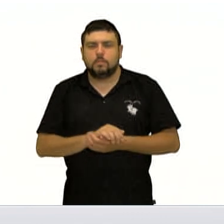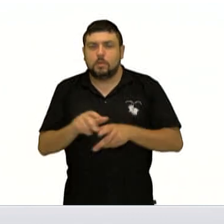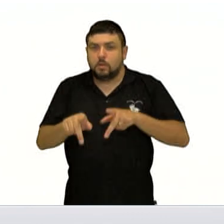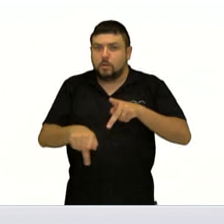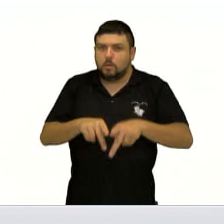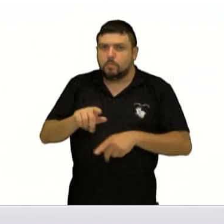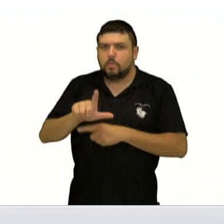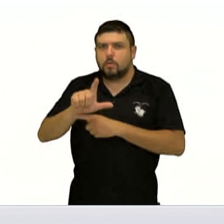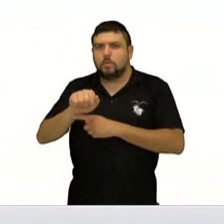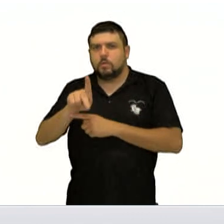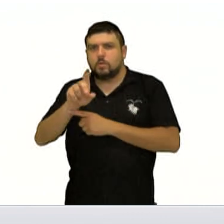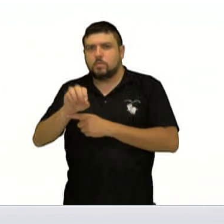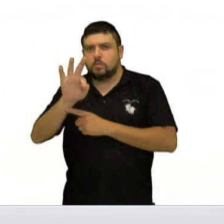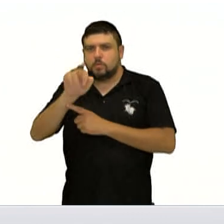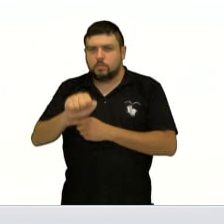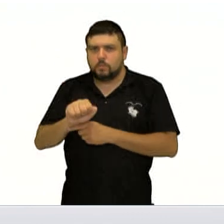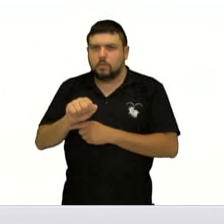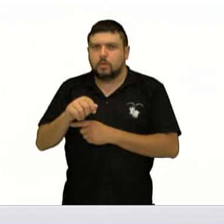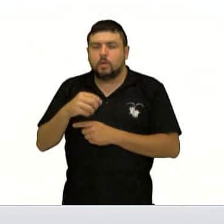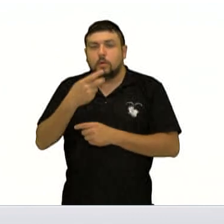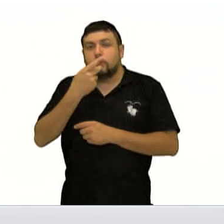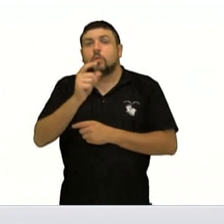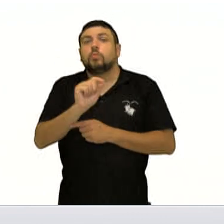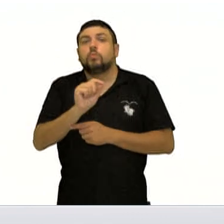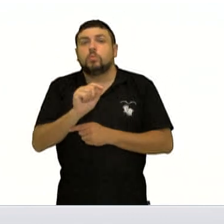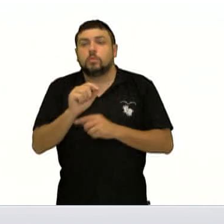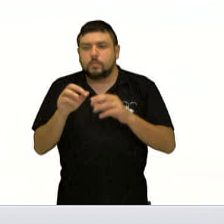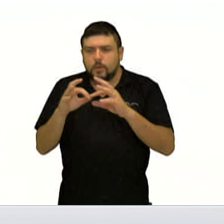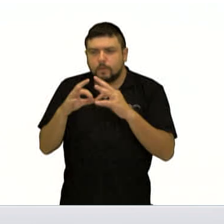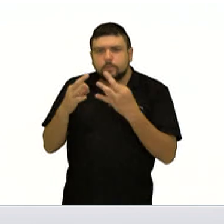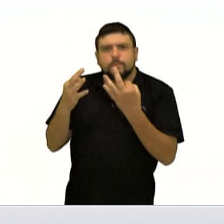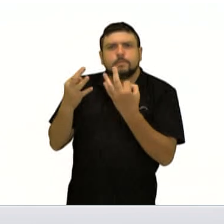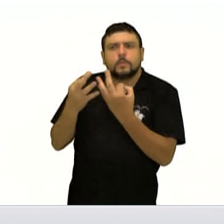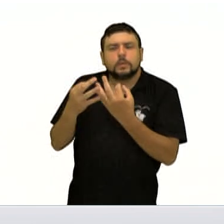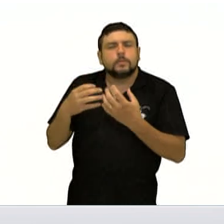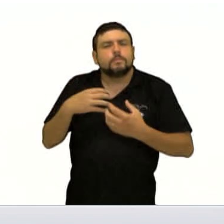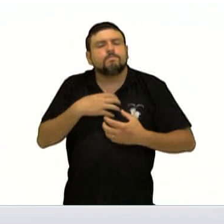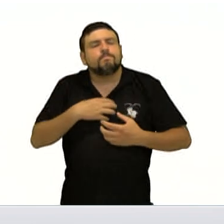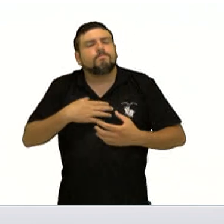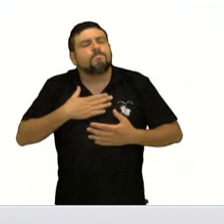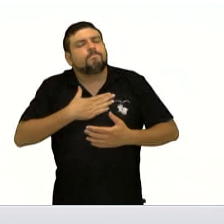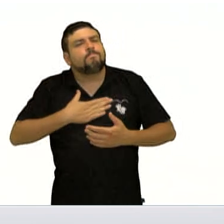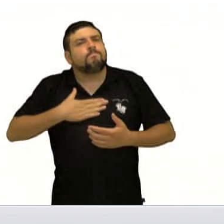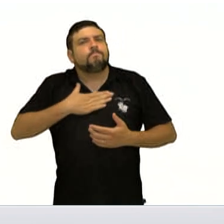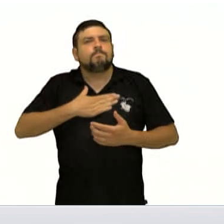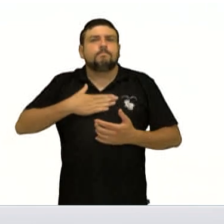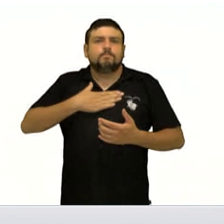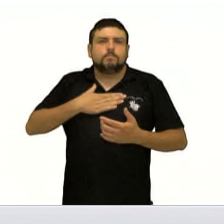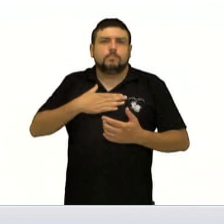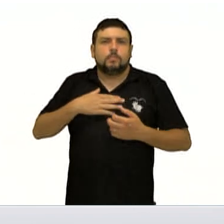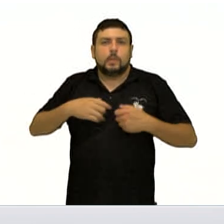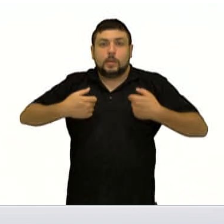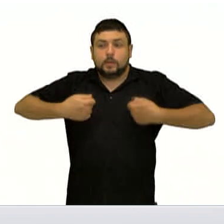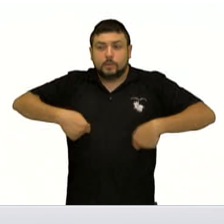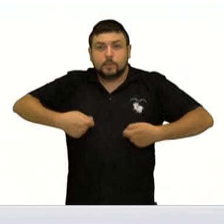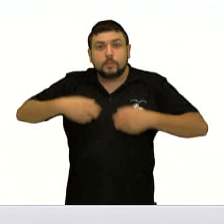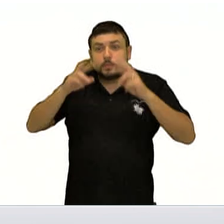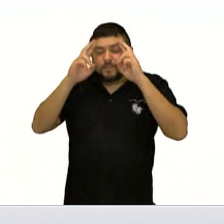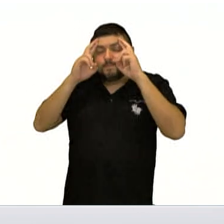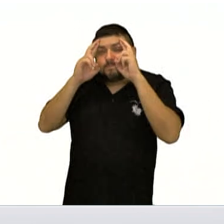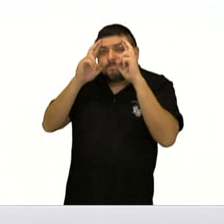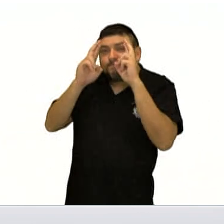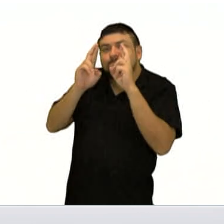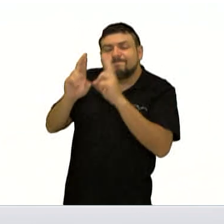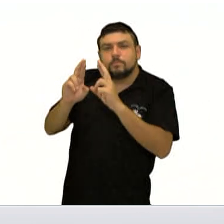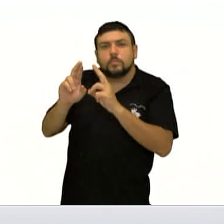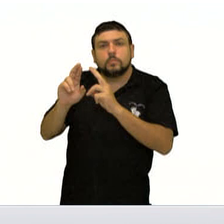afirma, consideramos que esses relacionamentos familiares são muito apreciados e queridos. É preciso ter grande respeito por eles, sobretudo